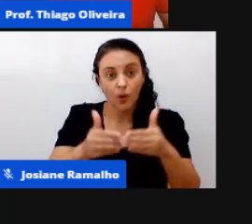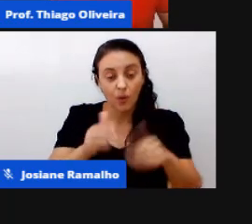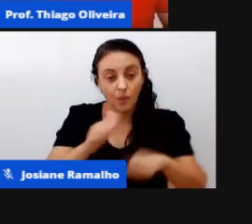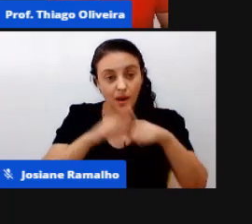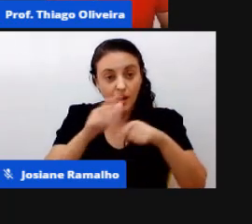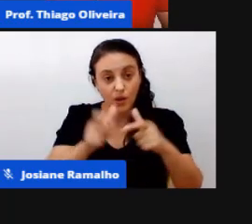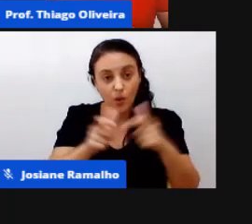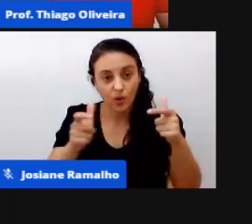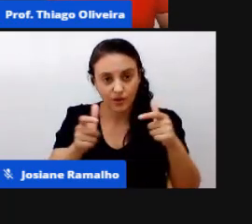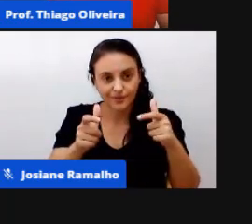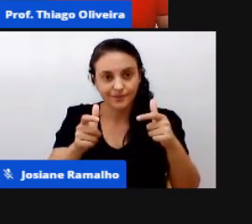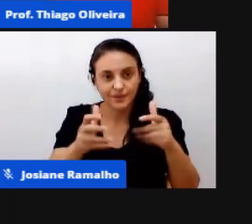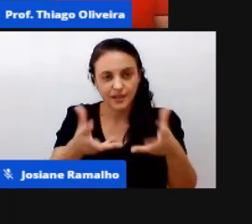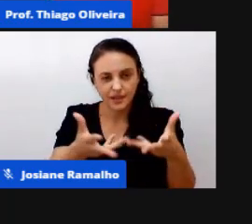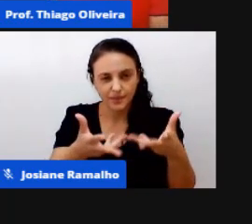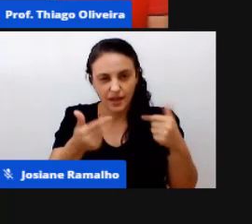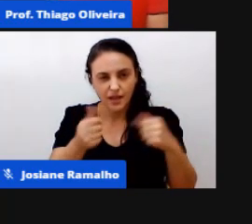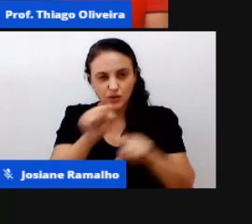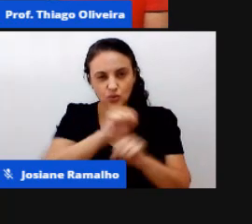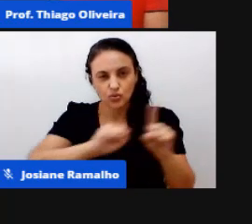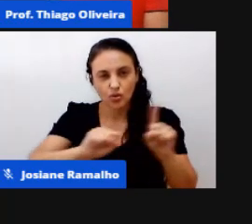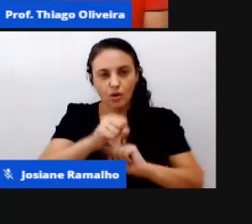tá? Pode passar.